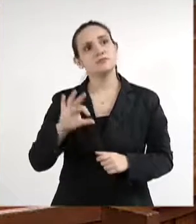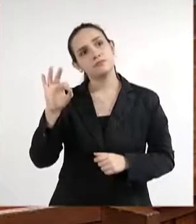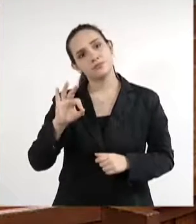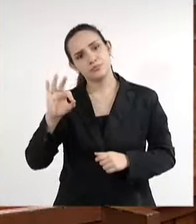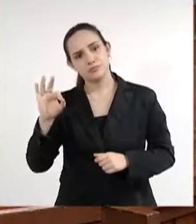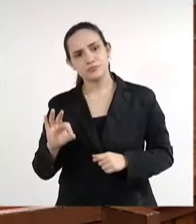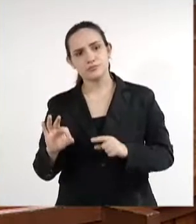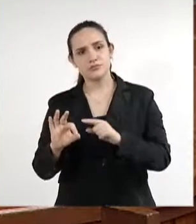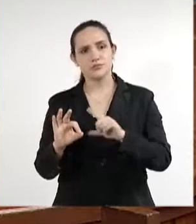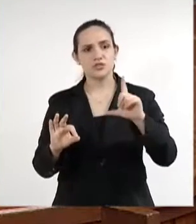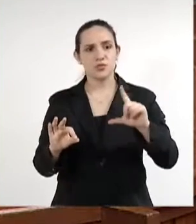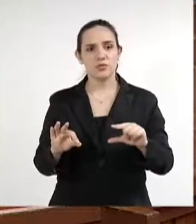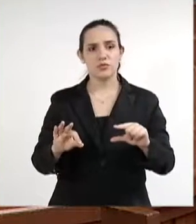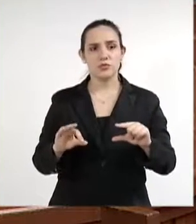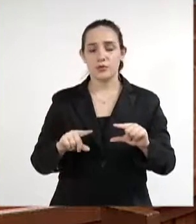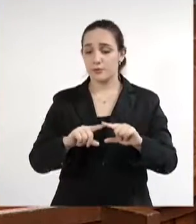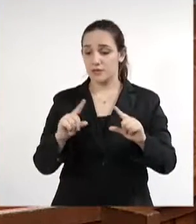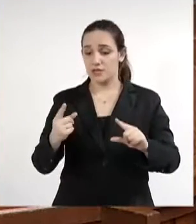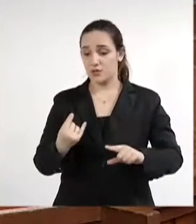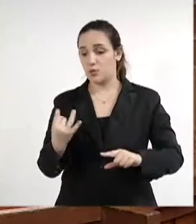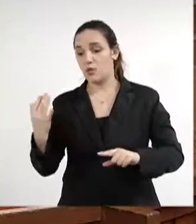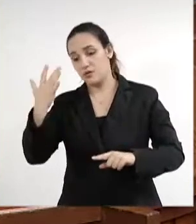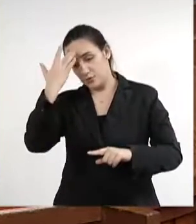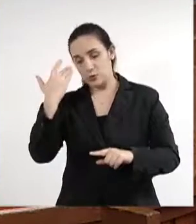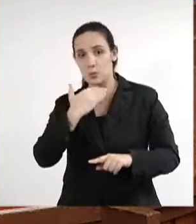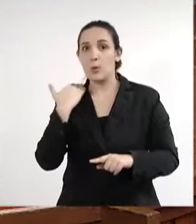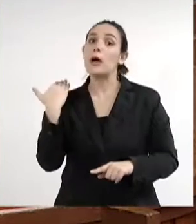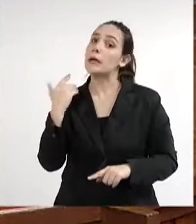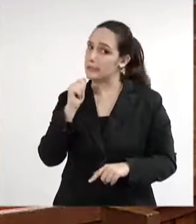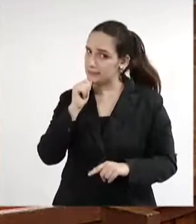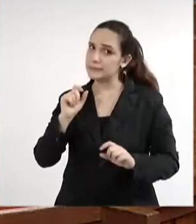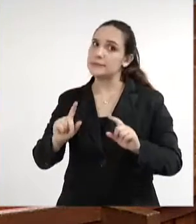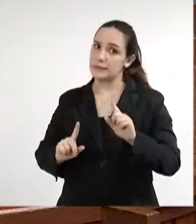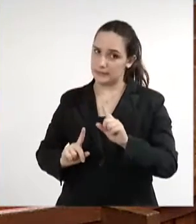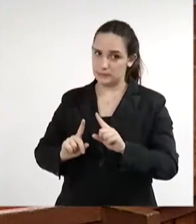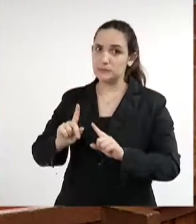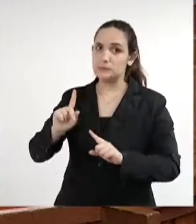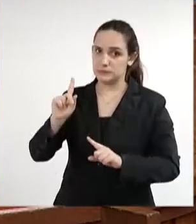mas em números absolutos continua do mesmo jeito.